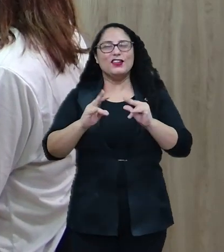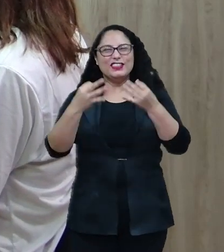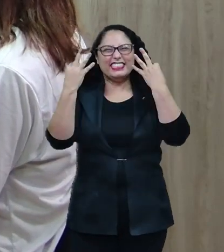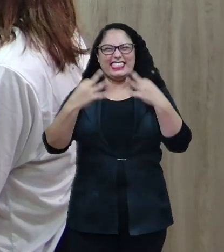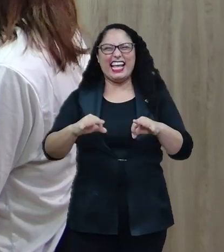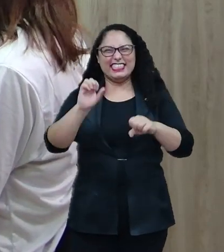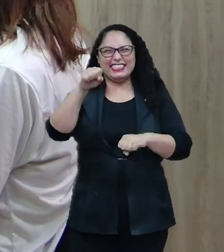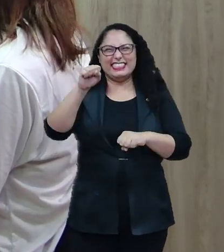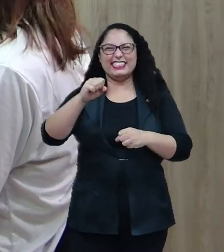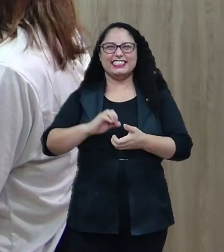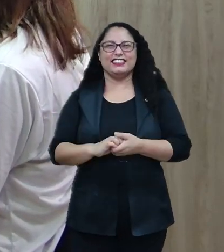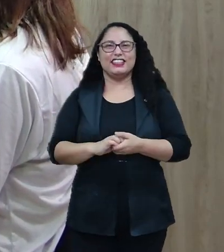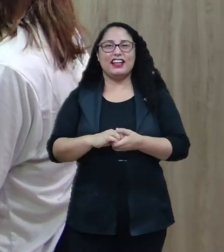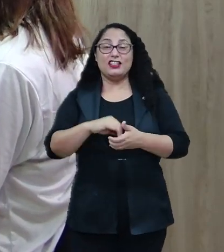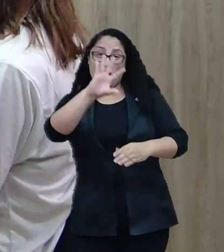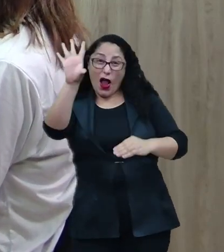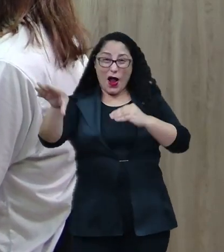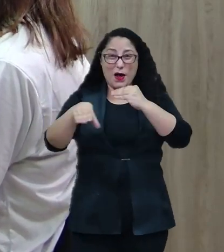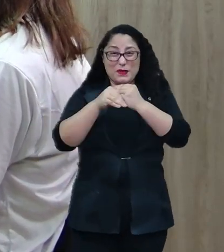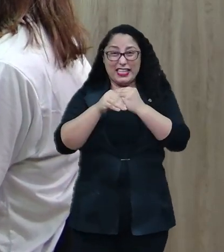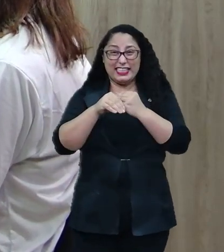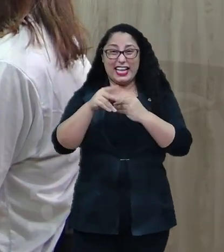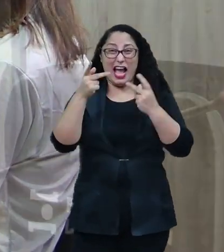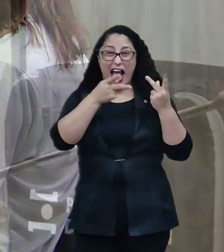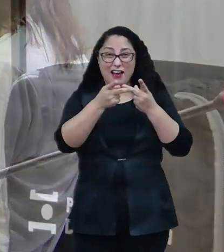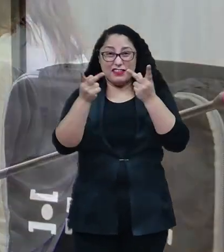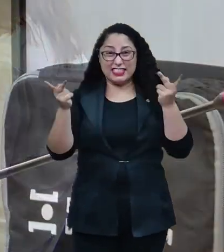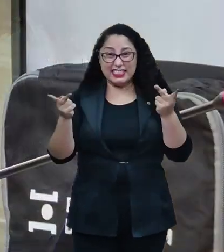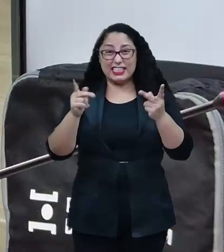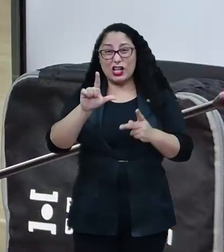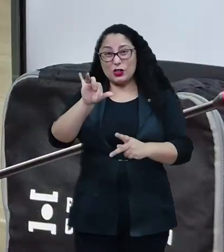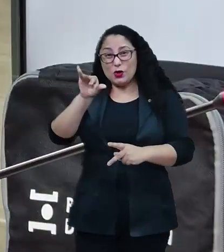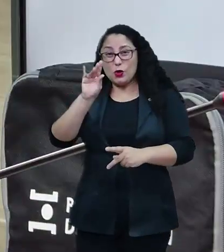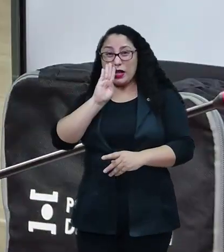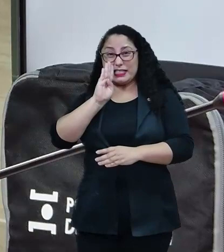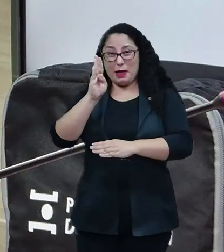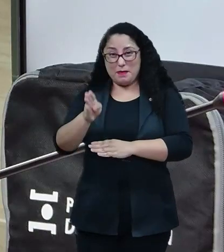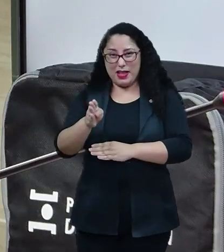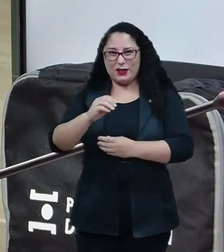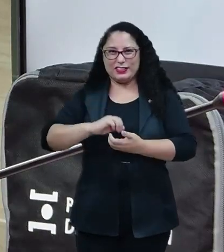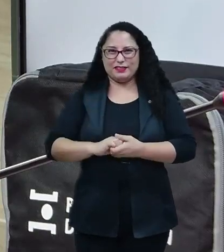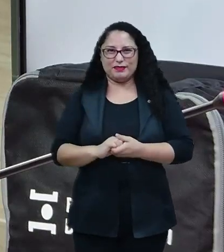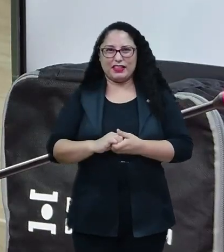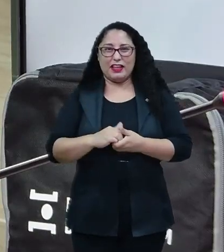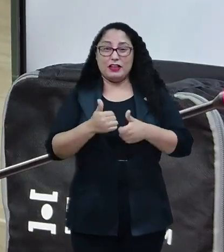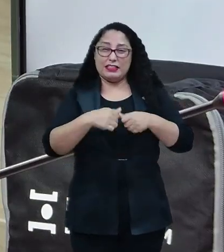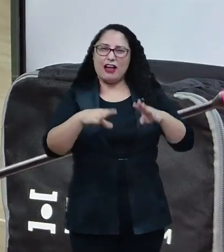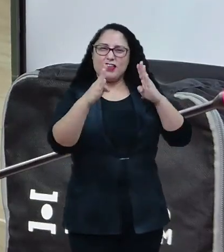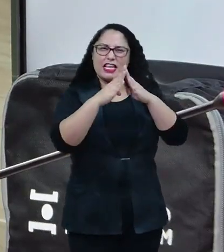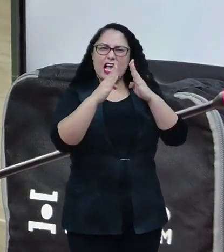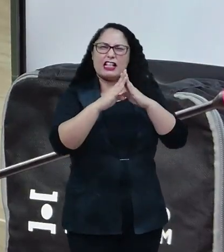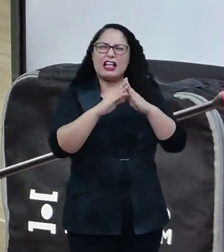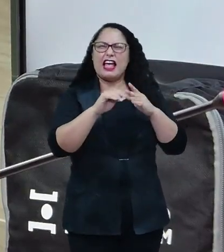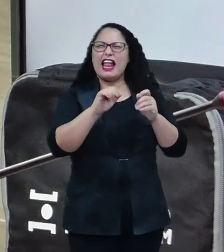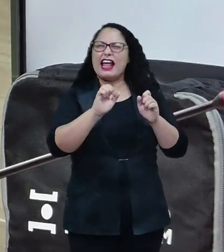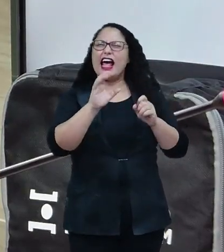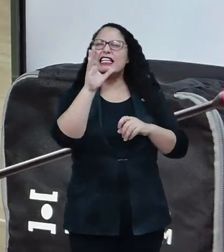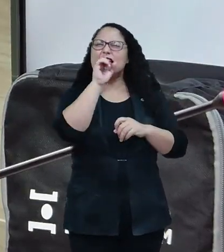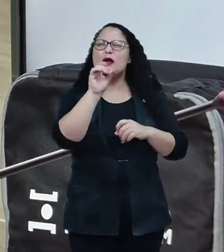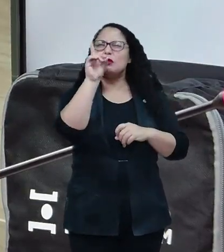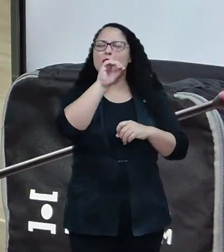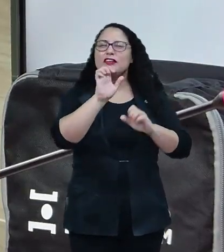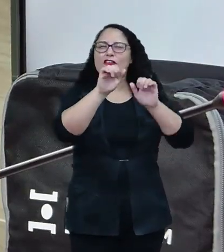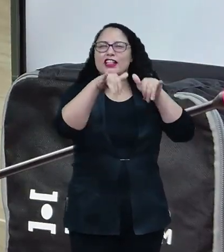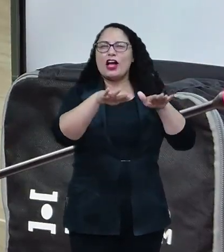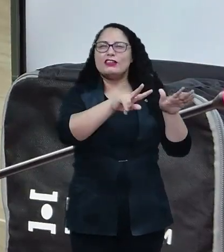certo. Só queria fazer um adendo a essa ida do Lucas da Bélgica, né? Tava eu em casa, acho que era um final de semana, né?